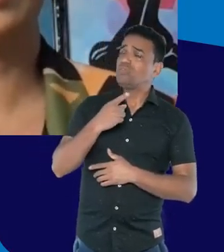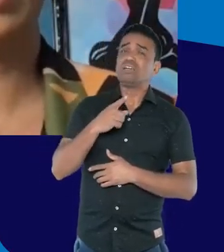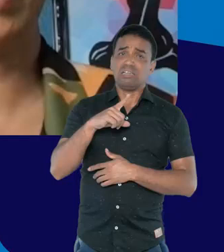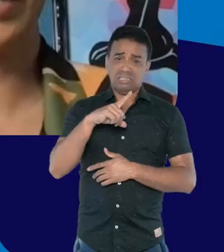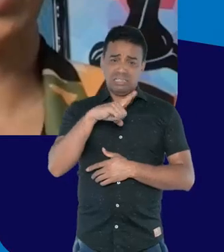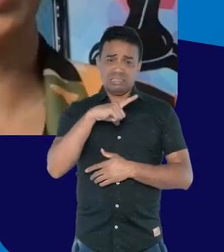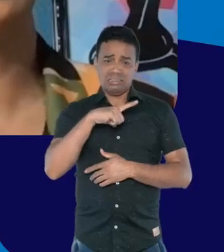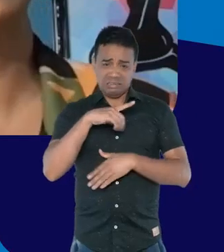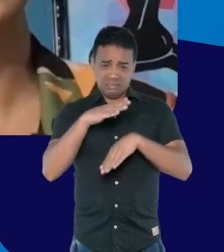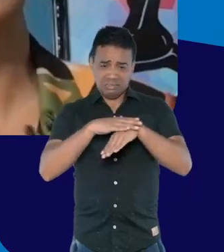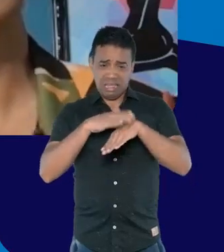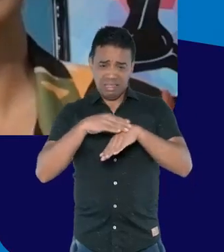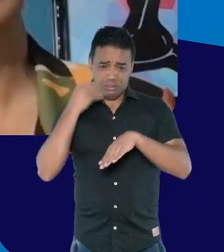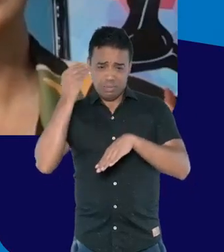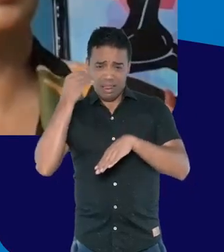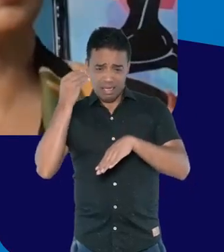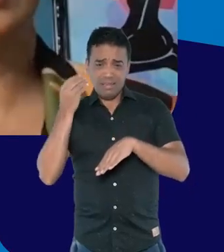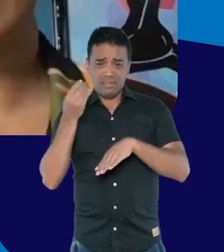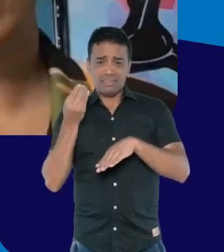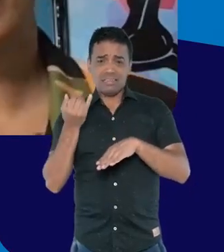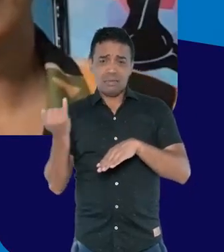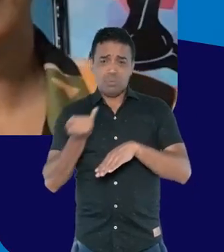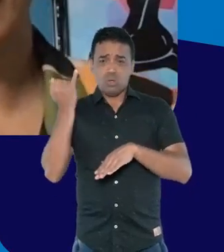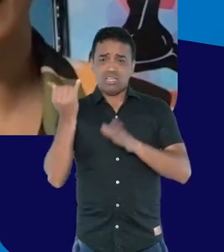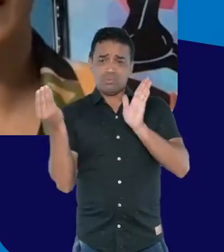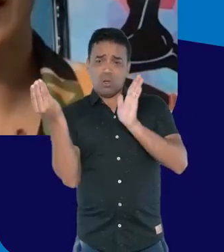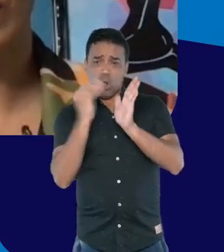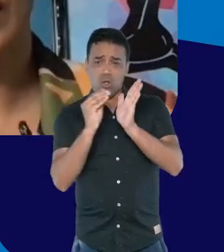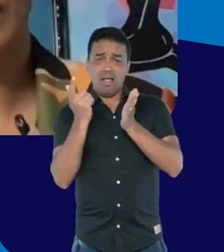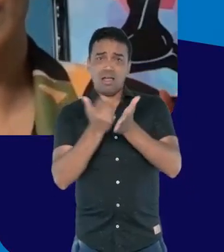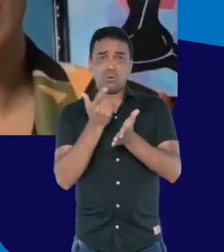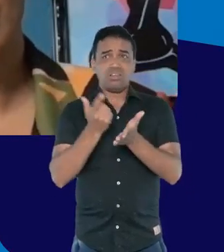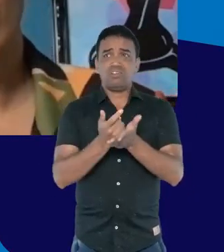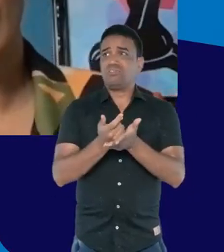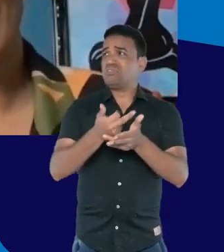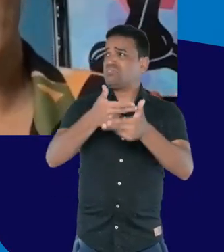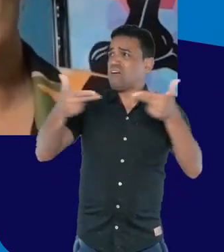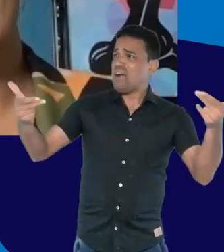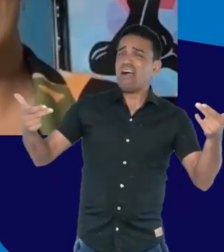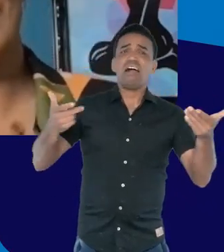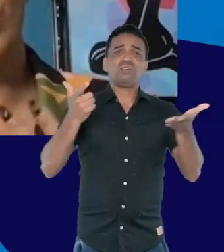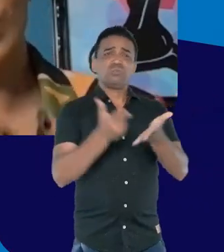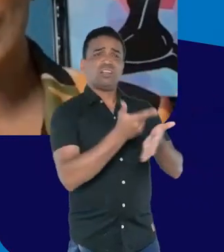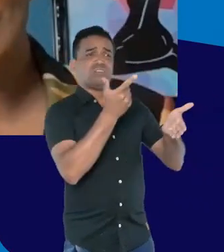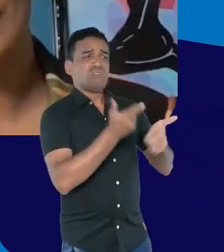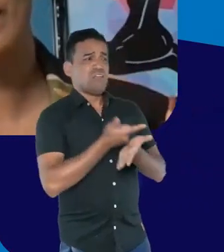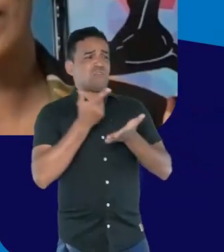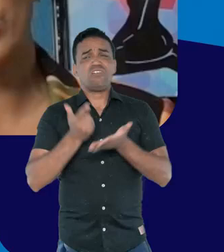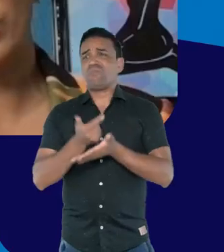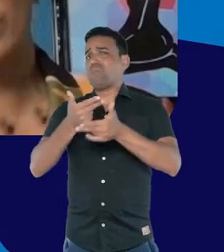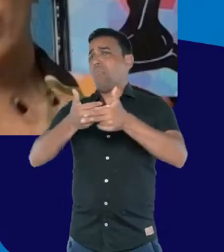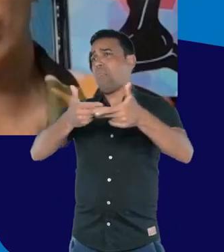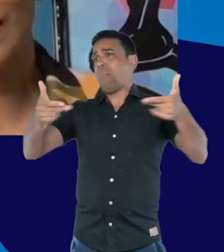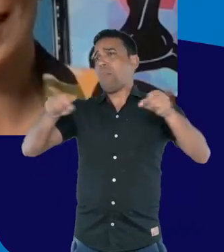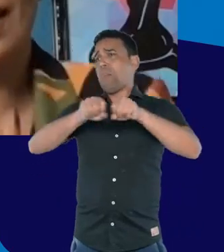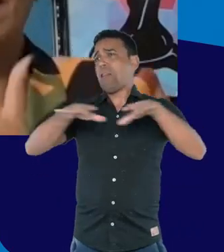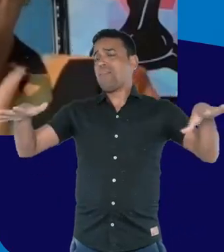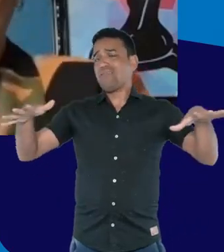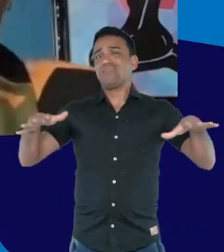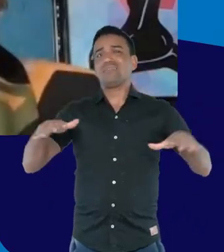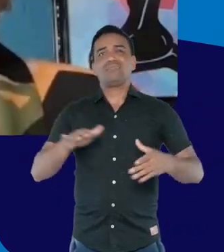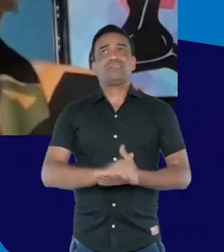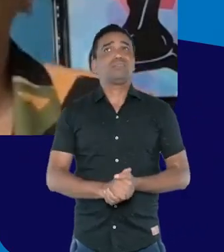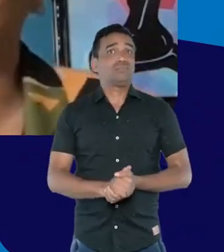importante para constar no livro? Já tem tanta coisa escrita, né? O que pode ser de mais relevante para a gente